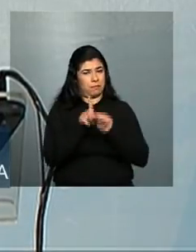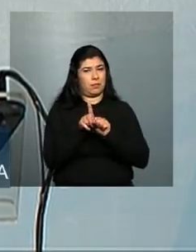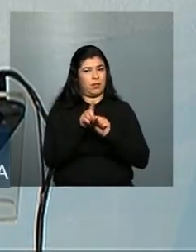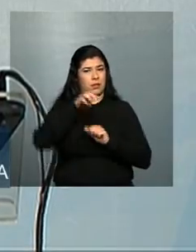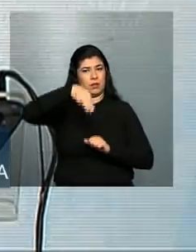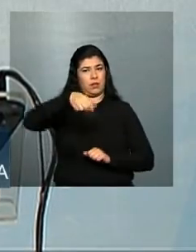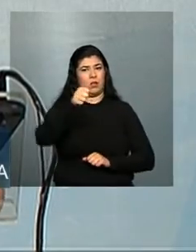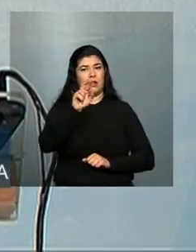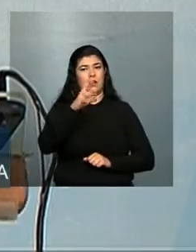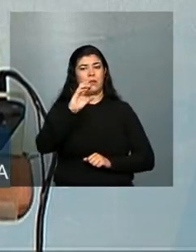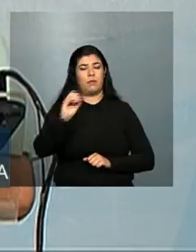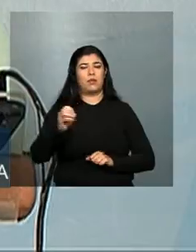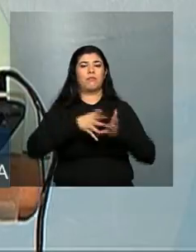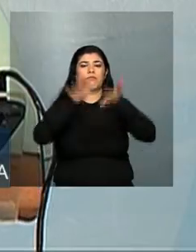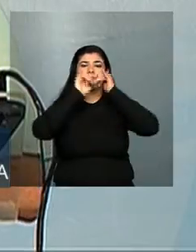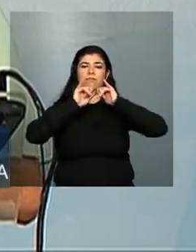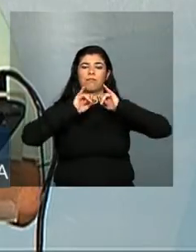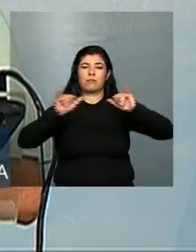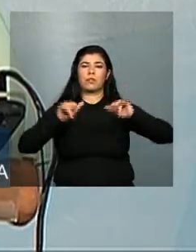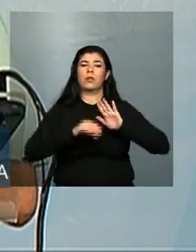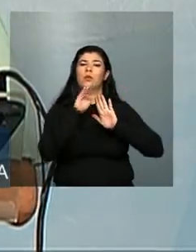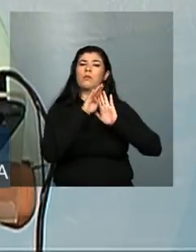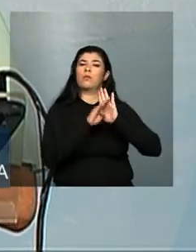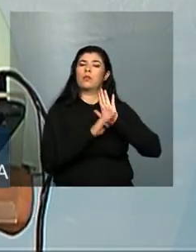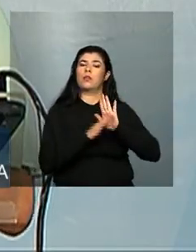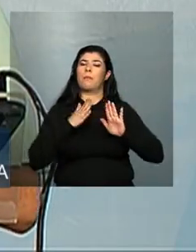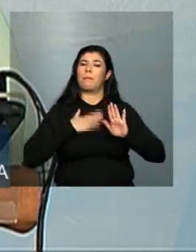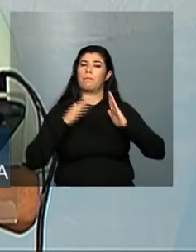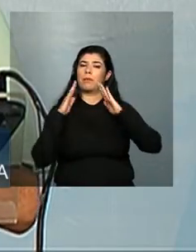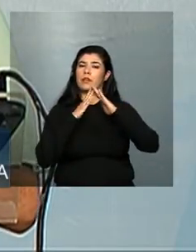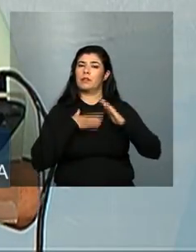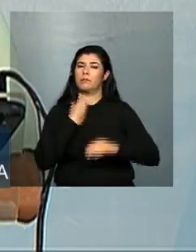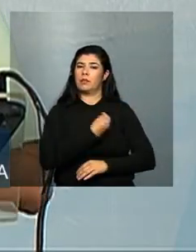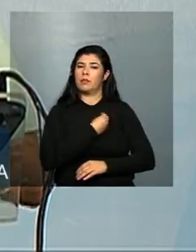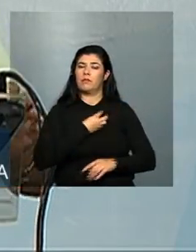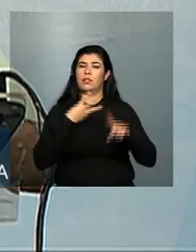de março, anunciar o Minha Casa Minha Vida 3.